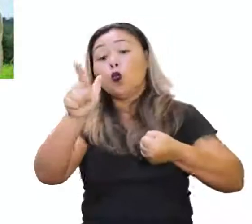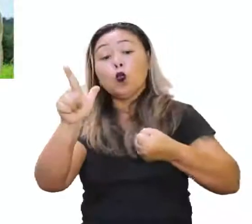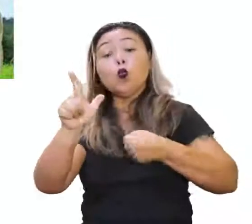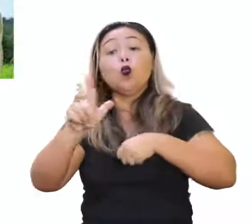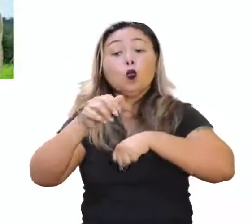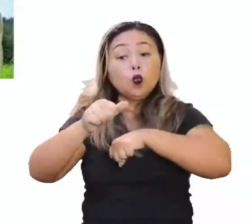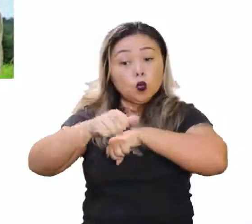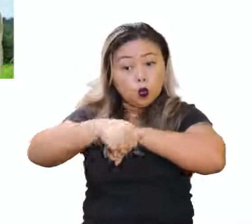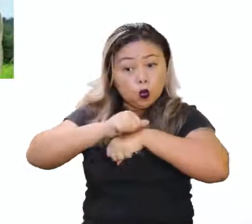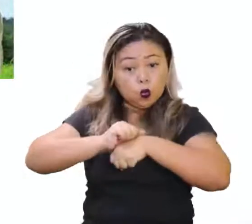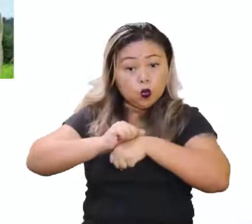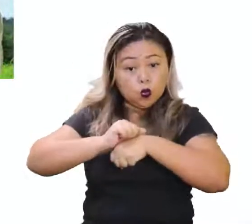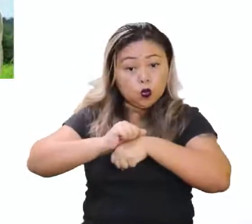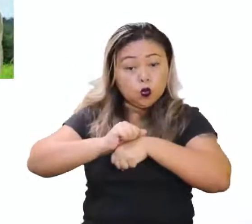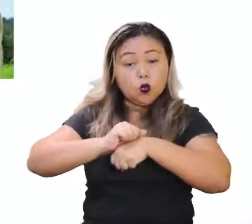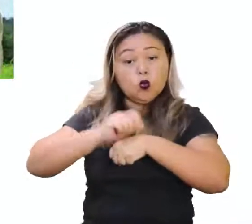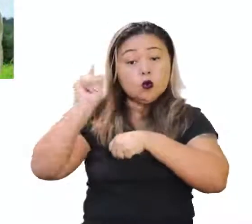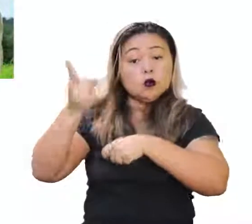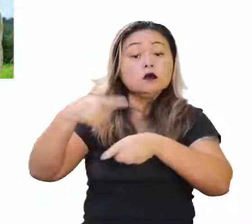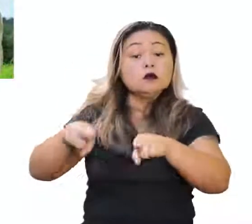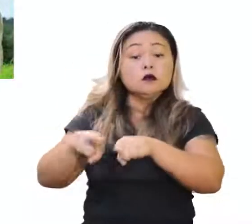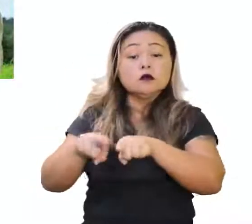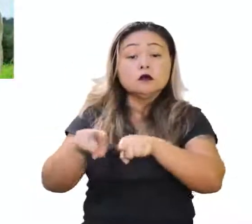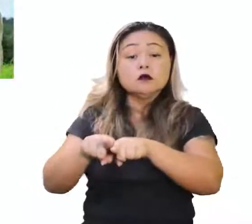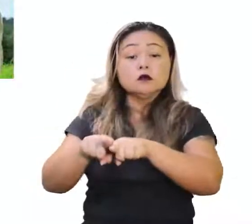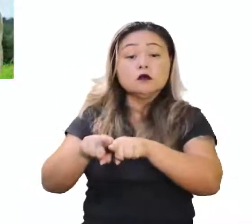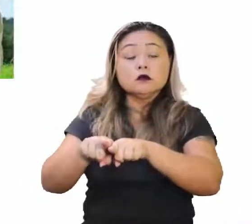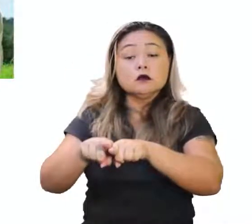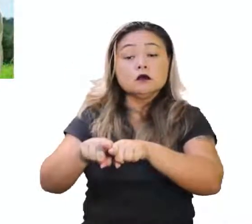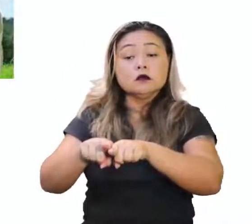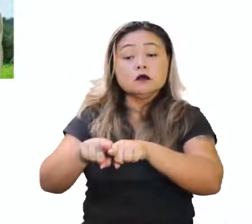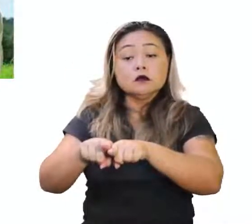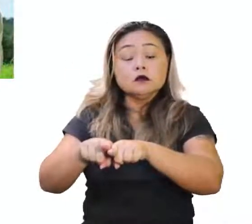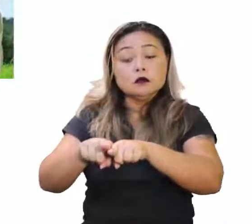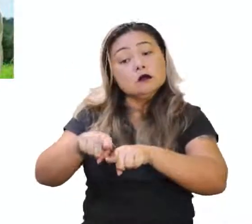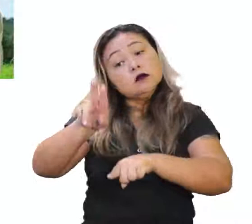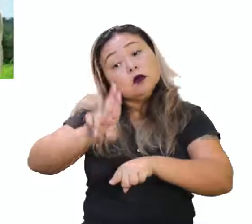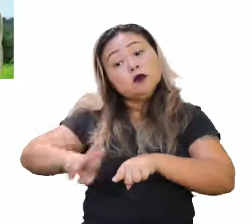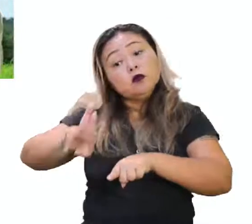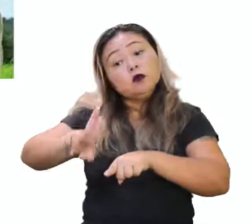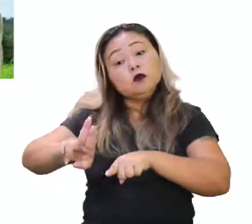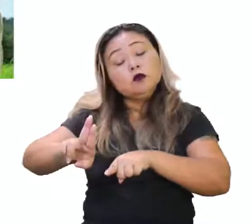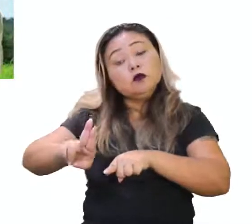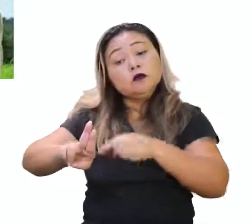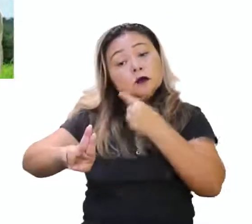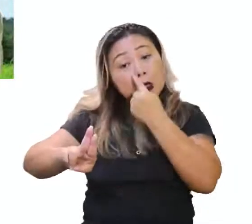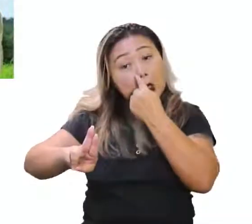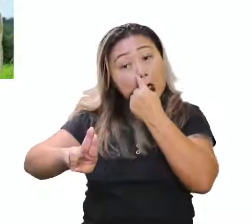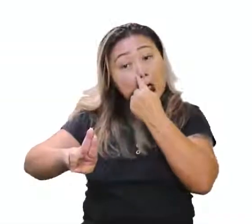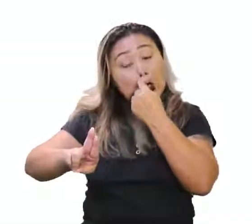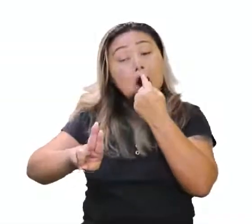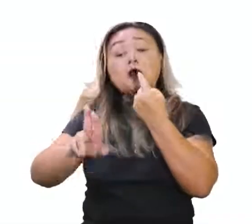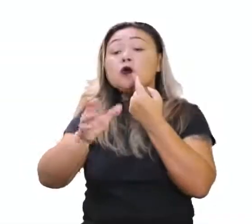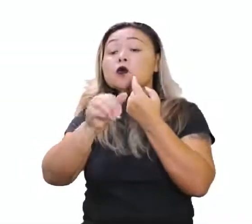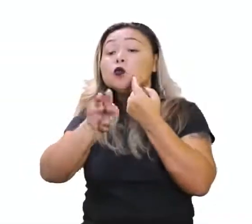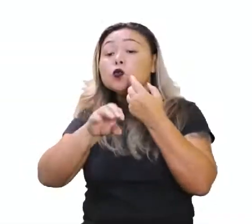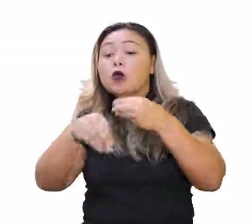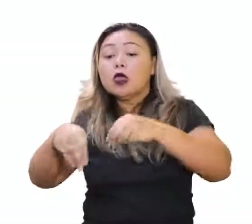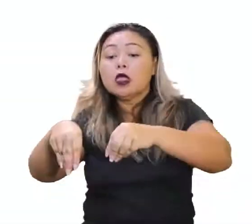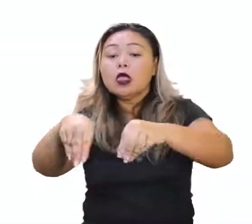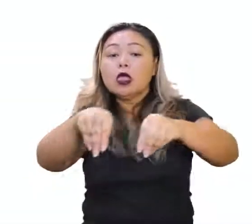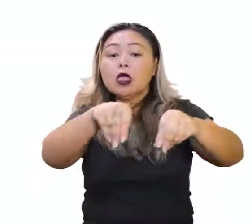o couro, né? E desses animais também pode-se se utilizar, né? O